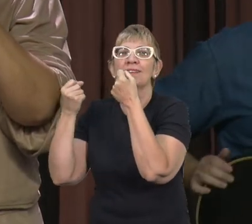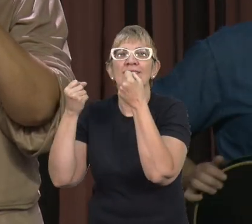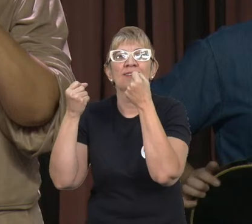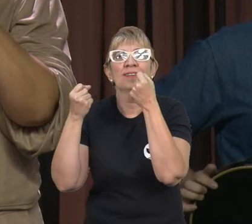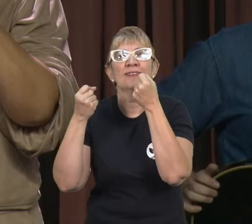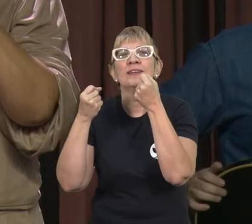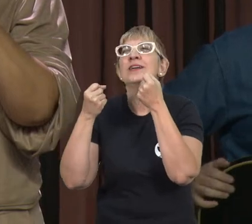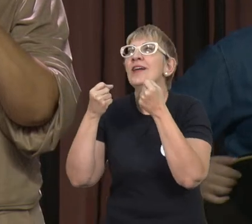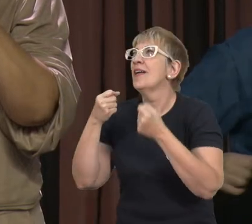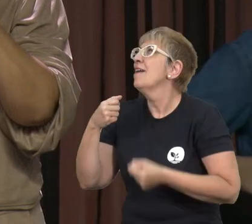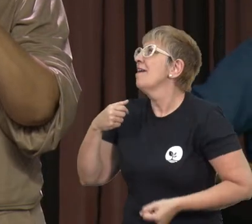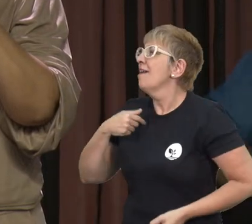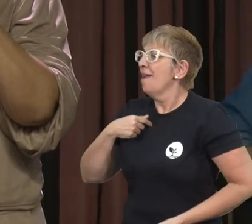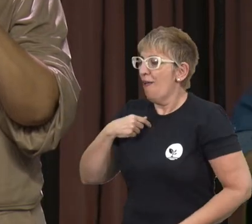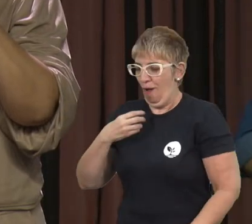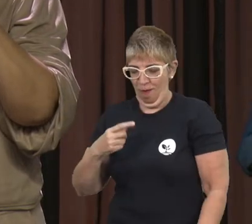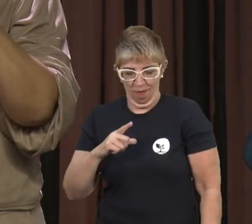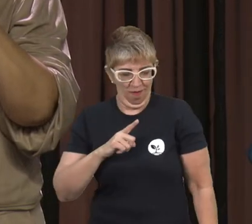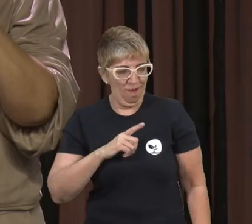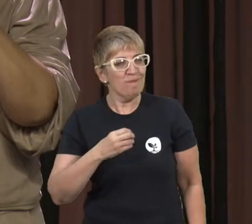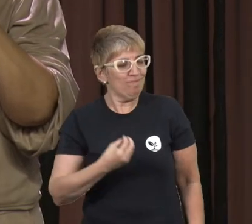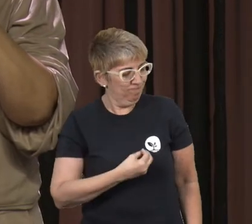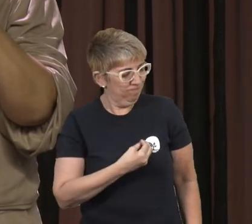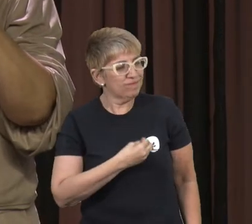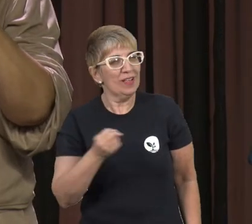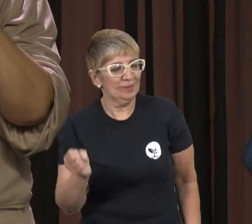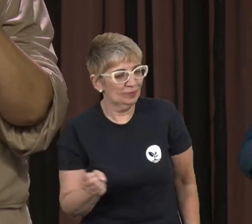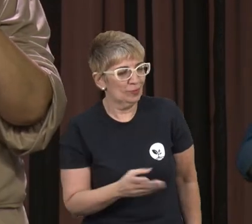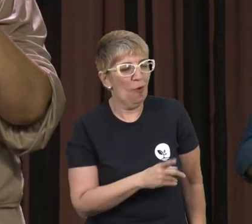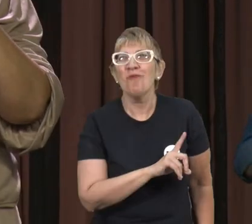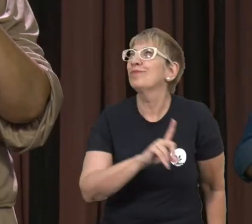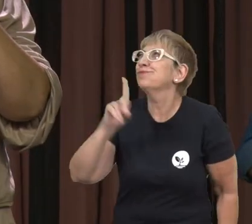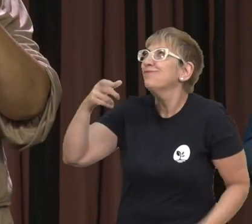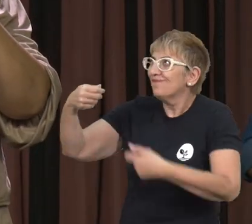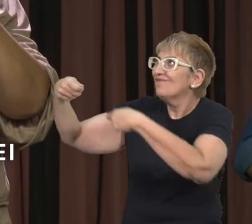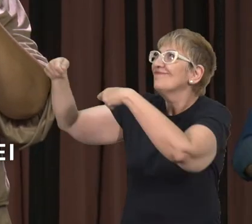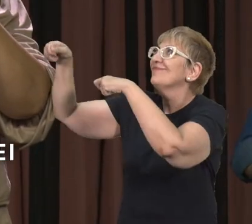e da plenitude renasci.